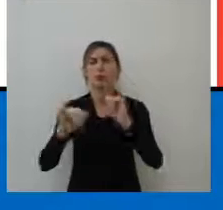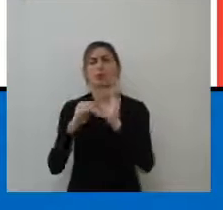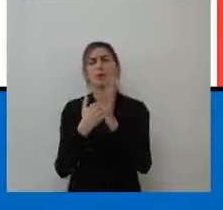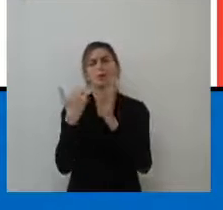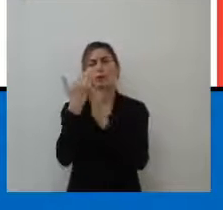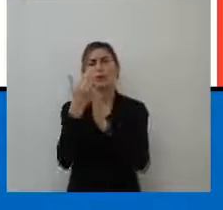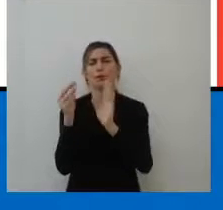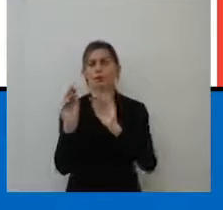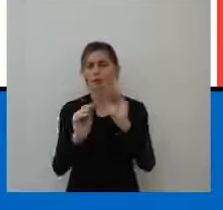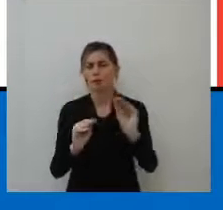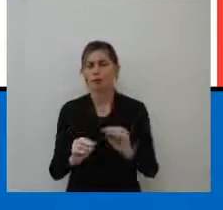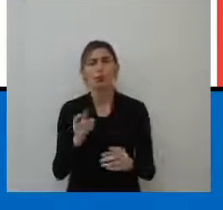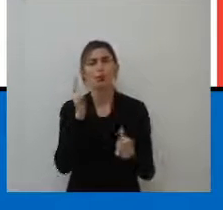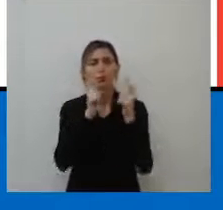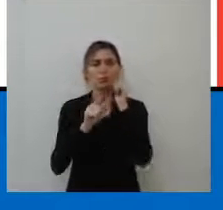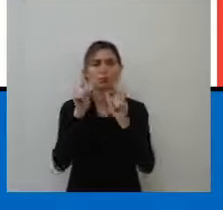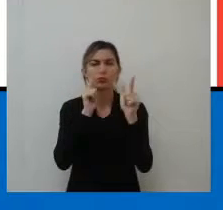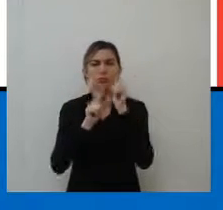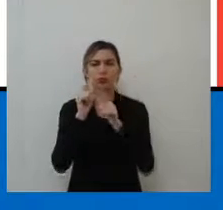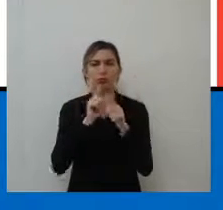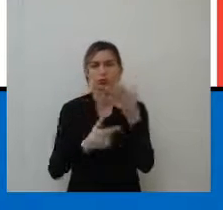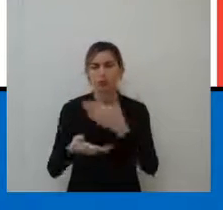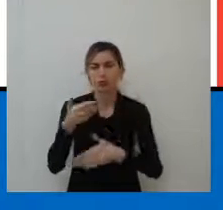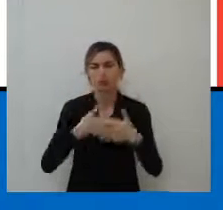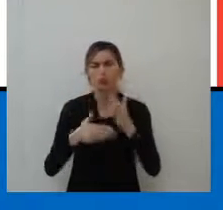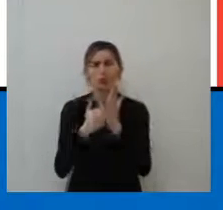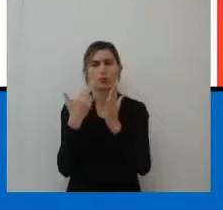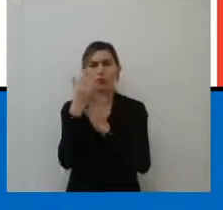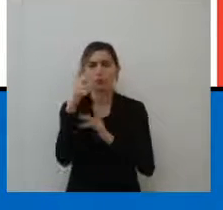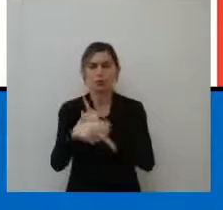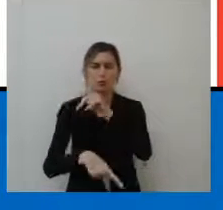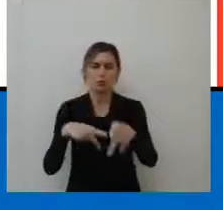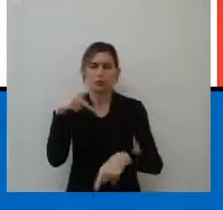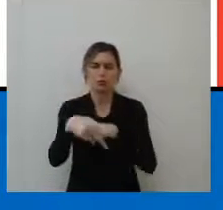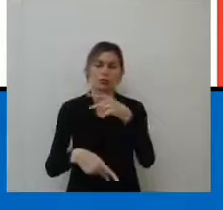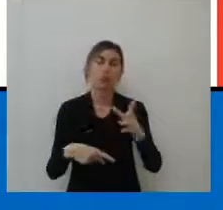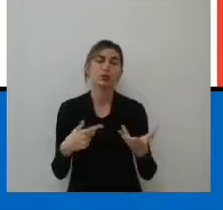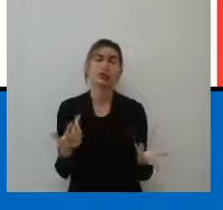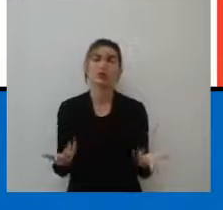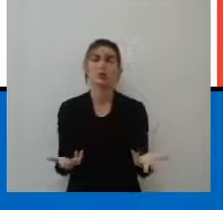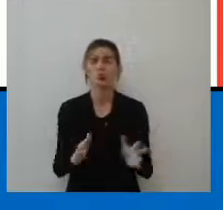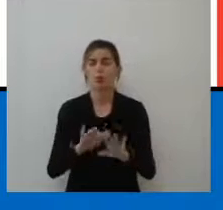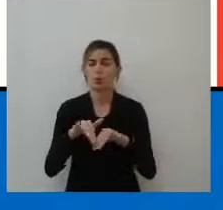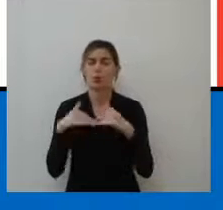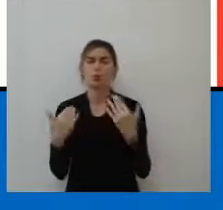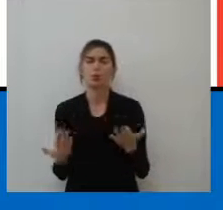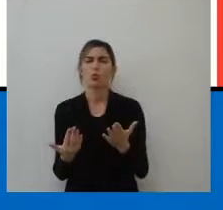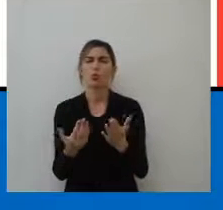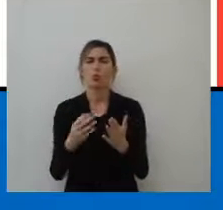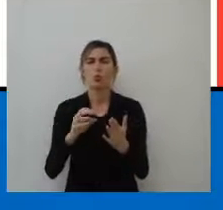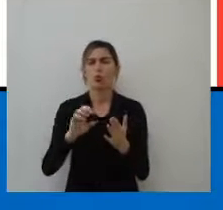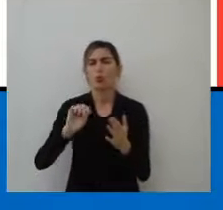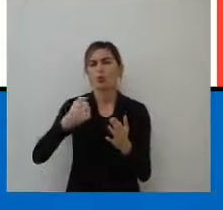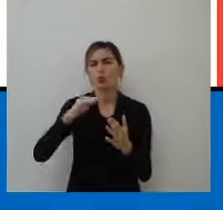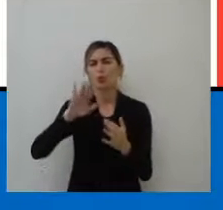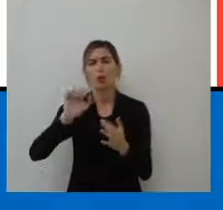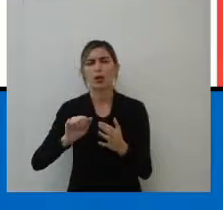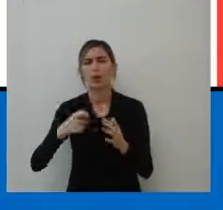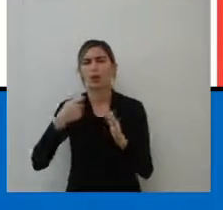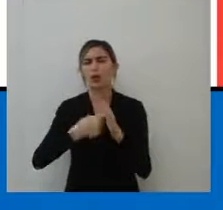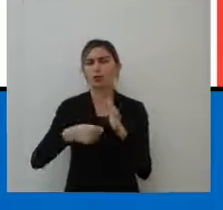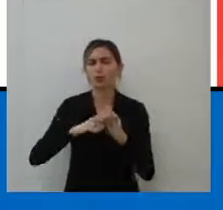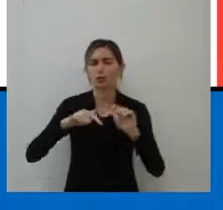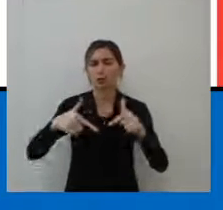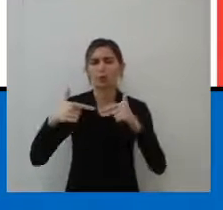país que consegue integrar mais a população, tá? Então, qual o cyberativismo que consegue ganhar